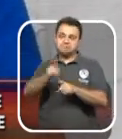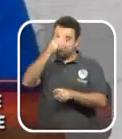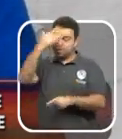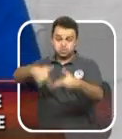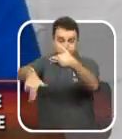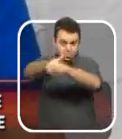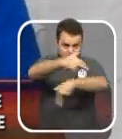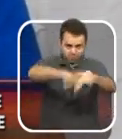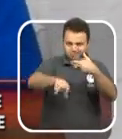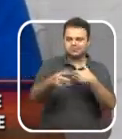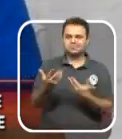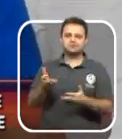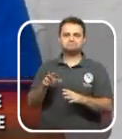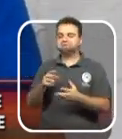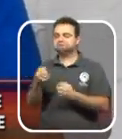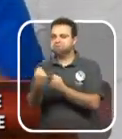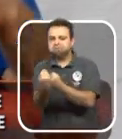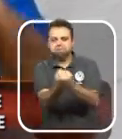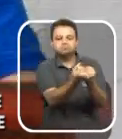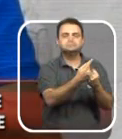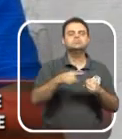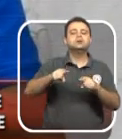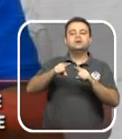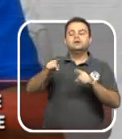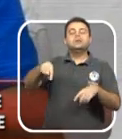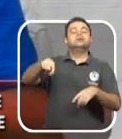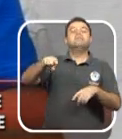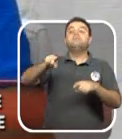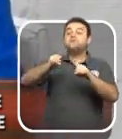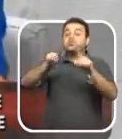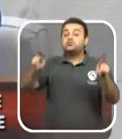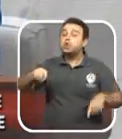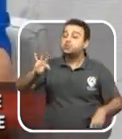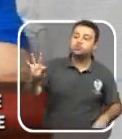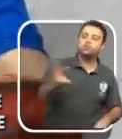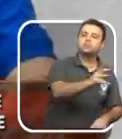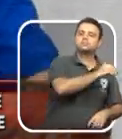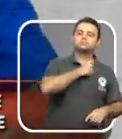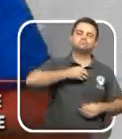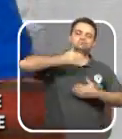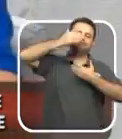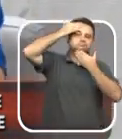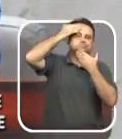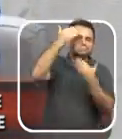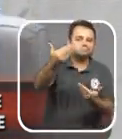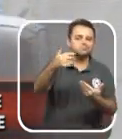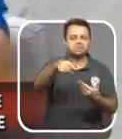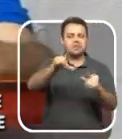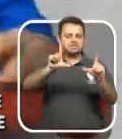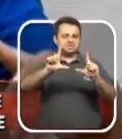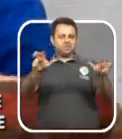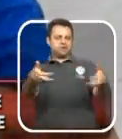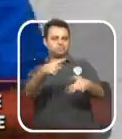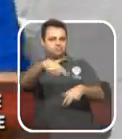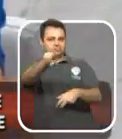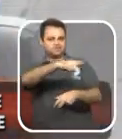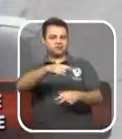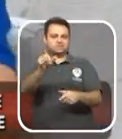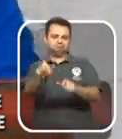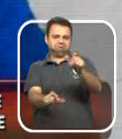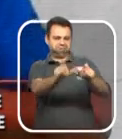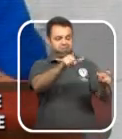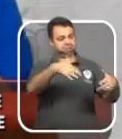presidente é quase que eu falo que é um executivo do legislativo, né? A gente cuida da questão das licitações,